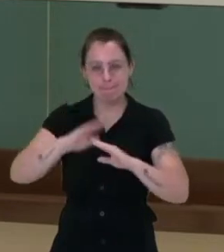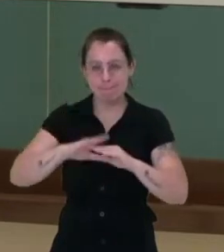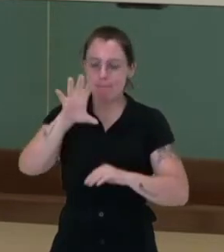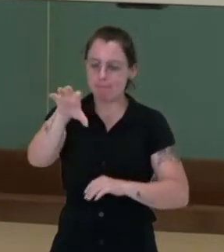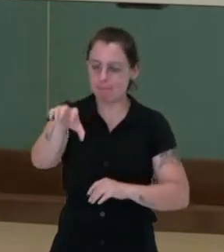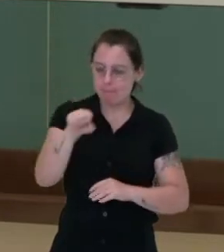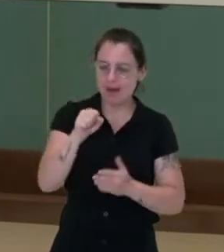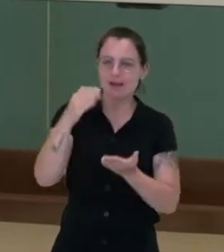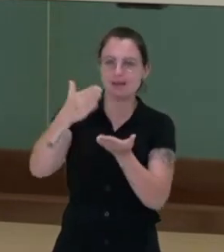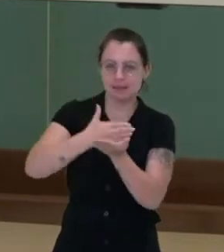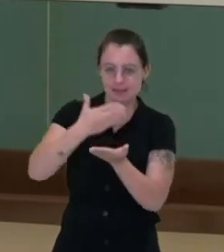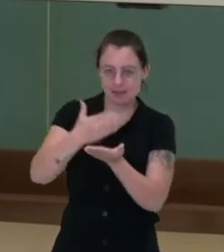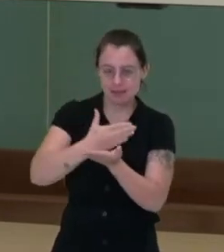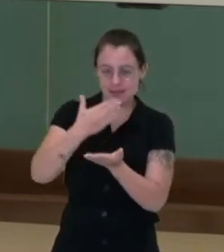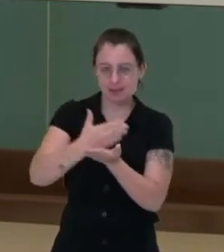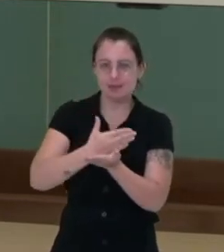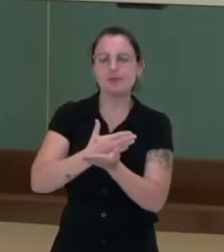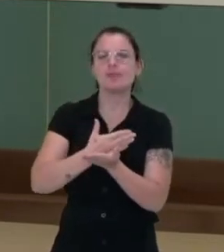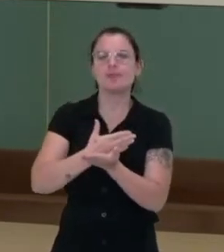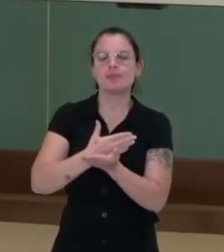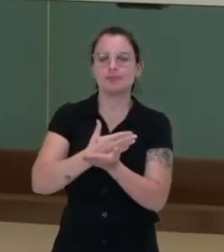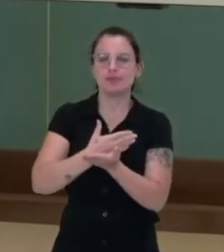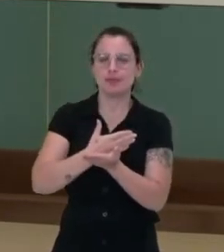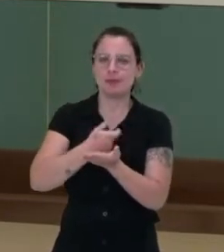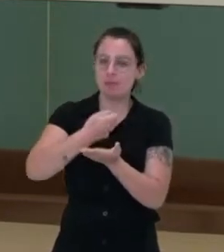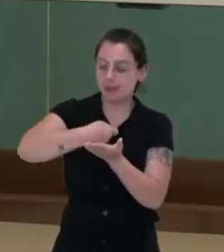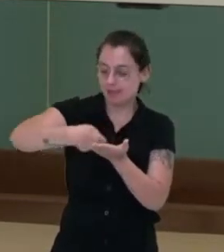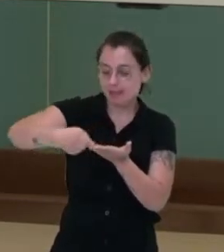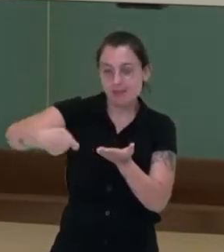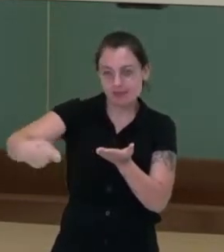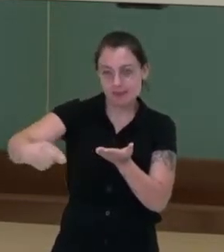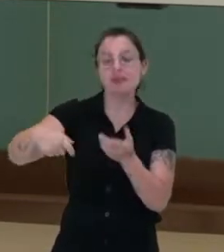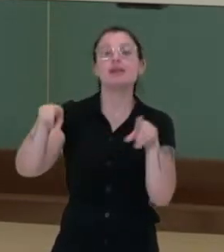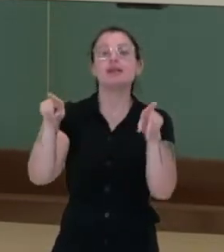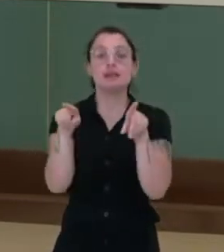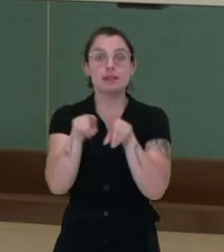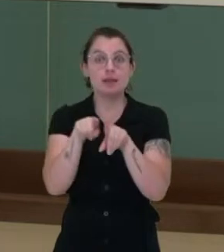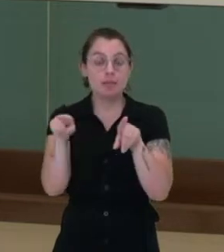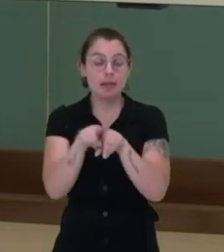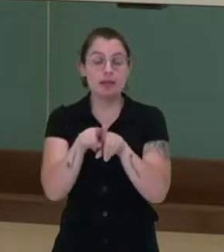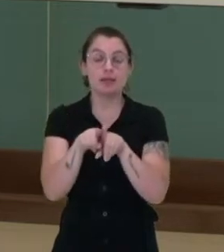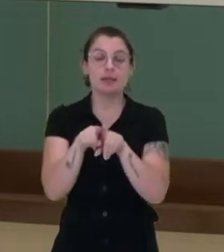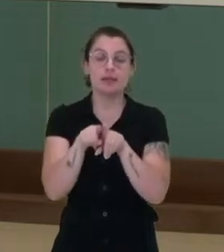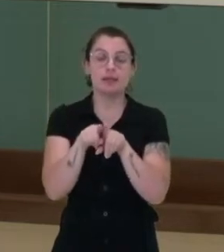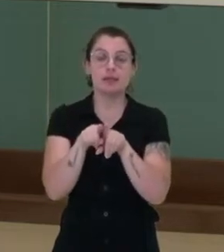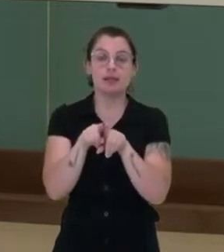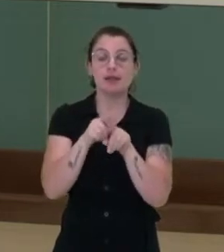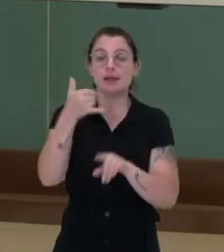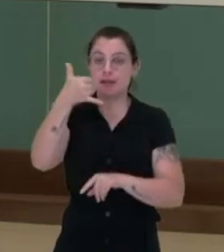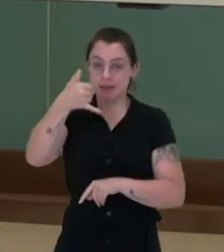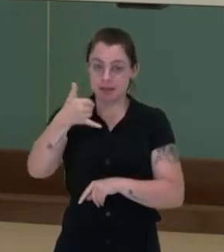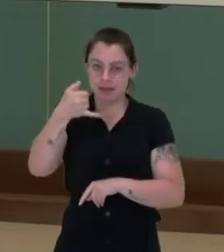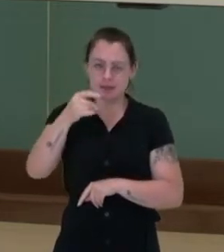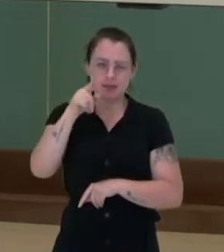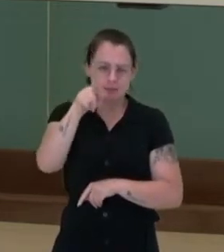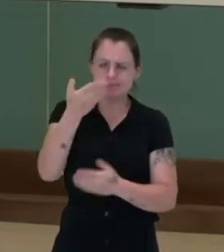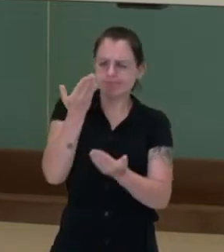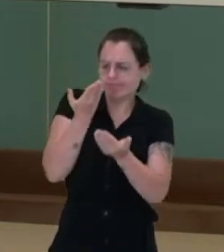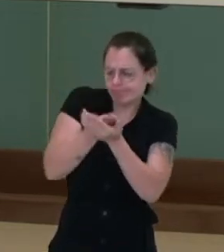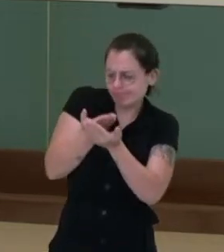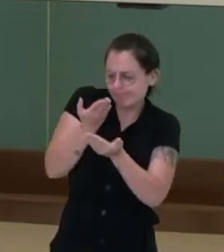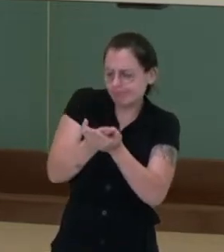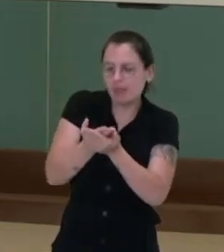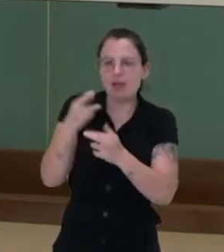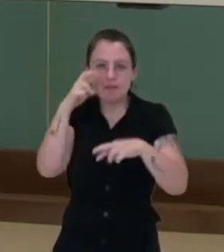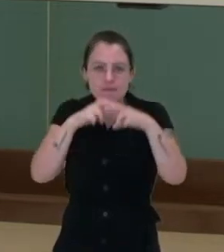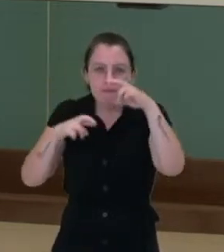seu caderno, você vai folhear, você vai fazer os registros. Quando você for estudar, rever,